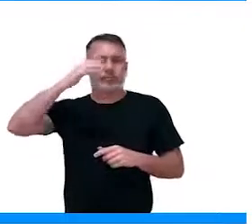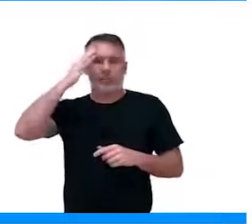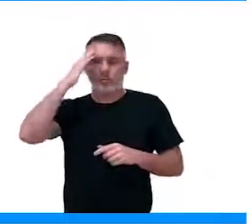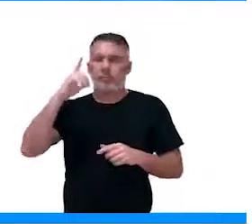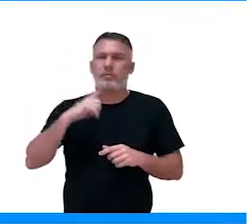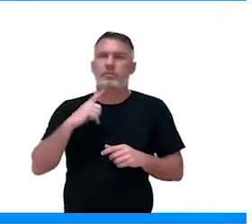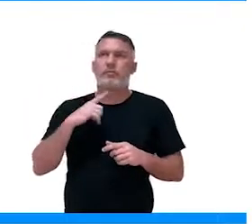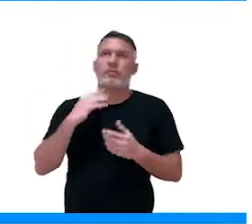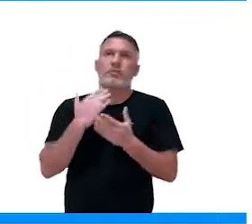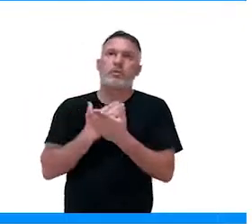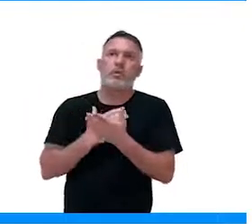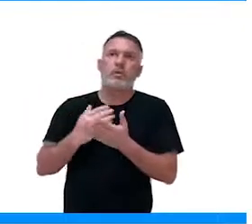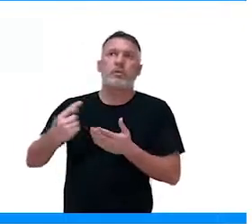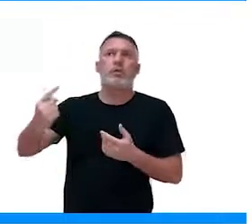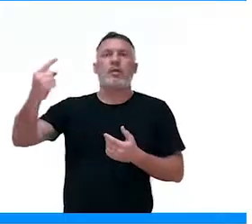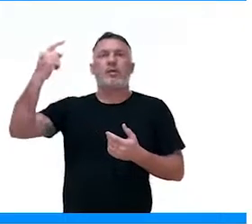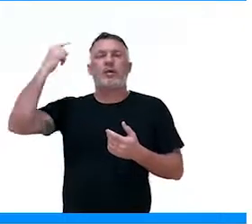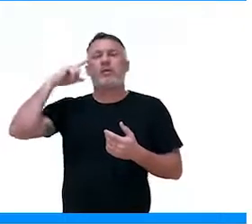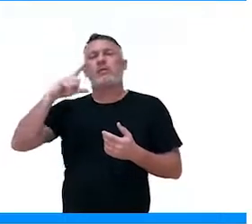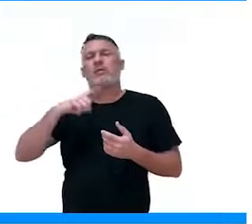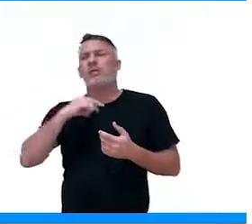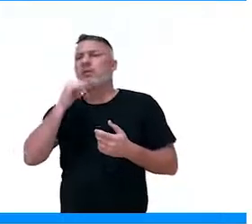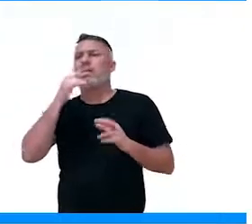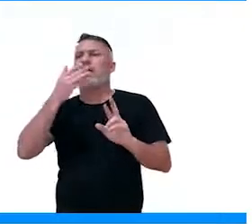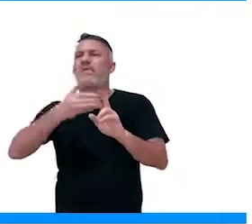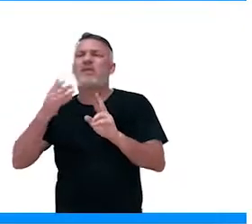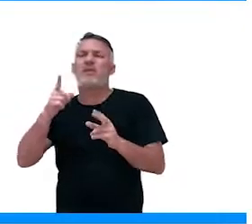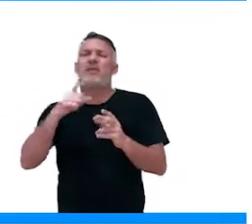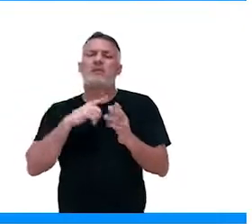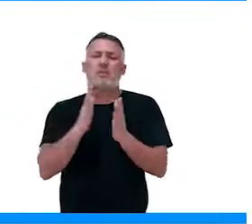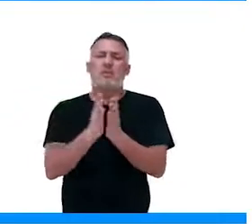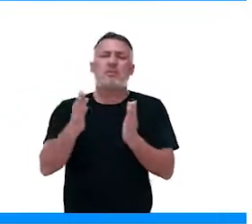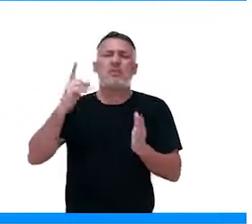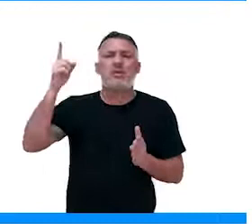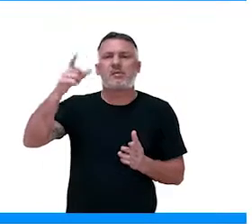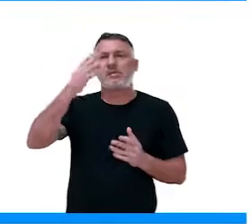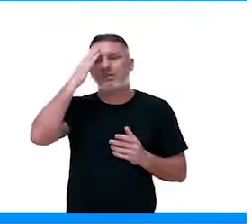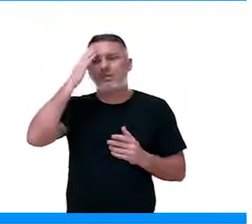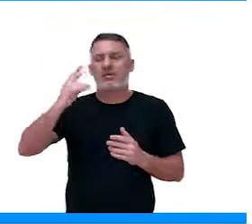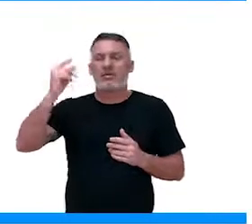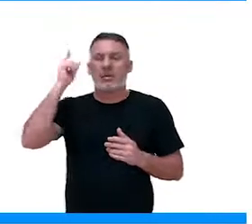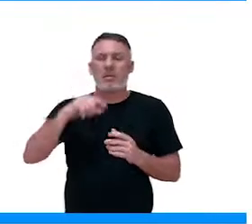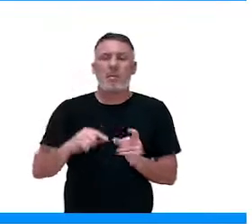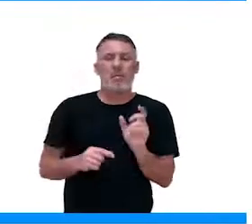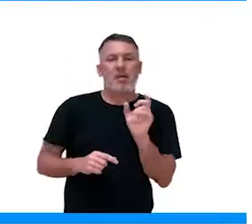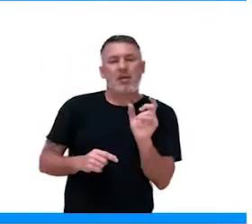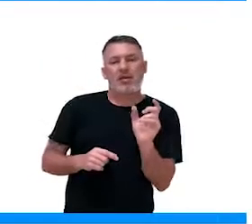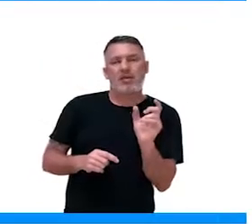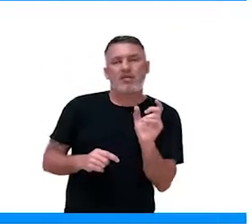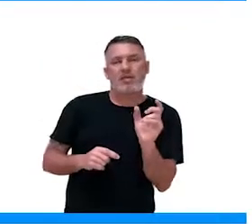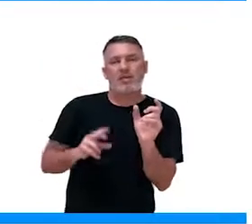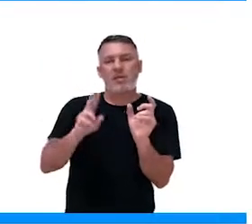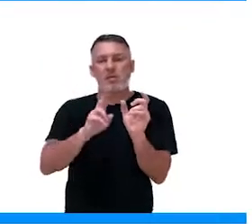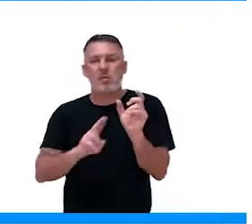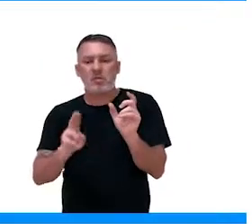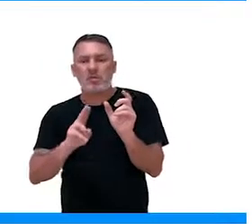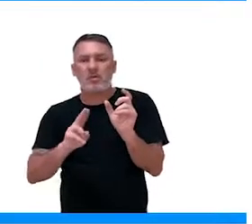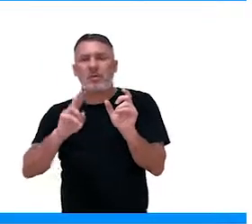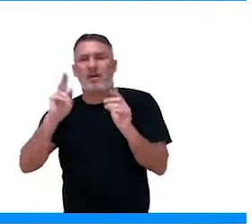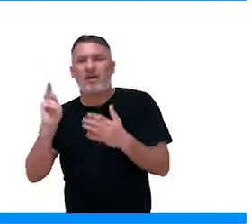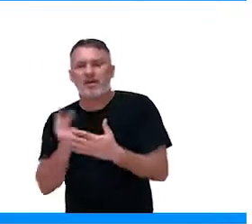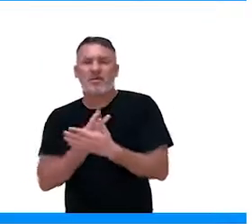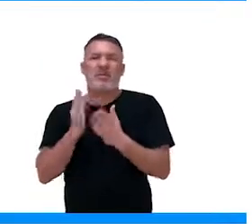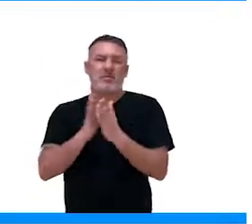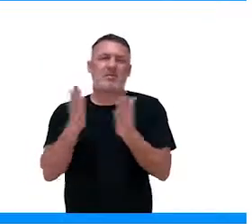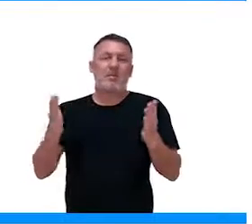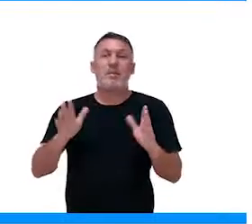antigo, né? Desde os tempos antigos, a gente tem até referência na Bíblia, né, sobre a palavra, né, falou e tudo